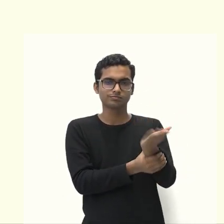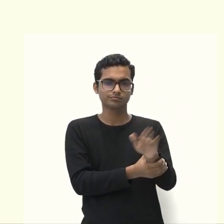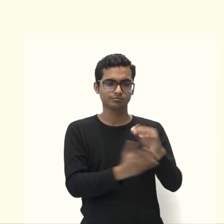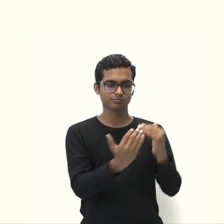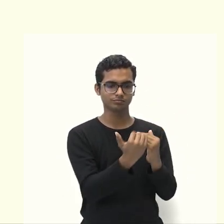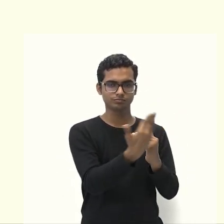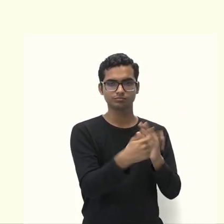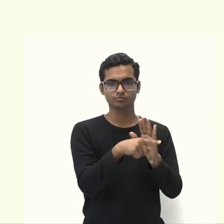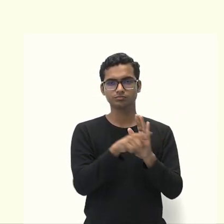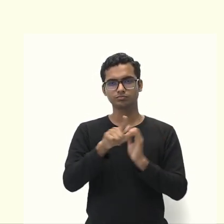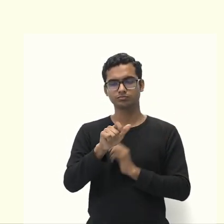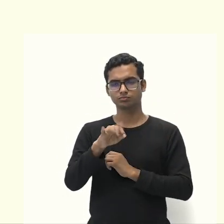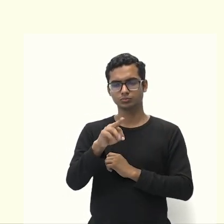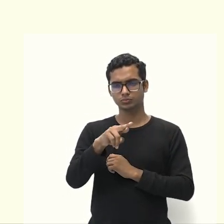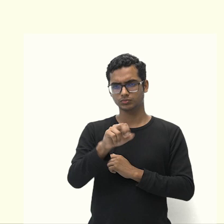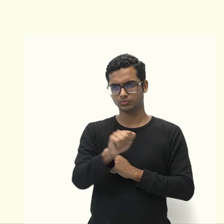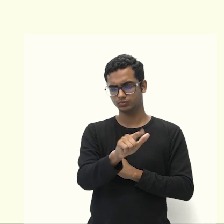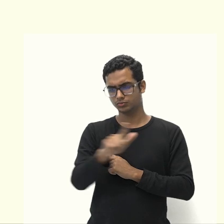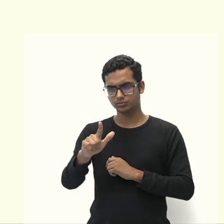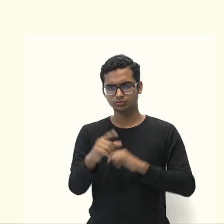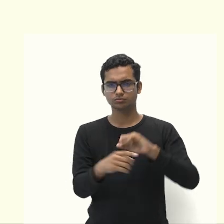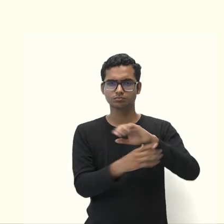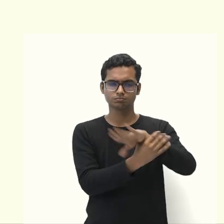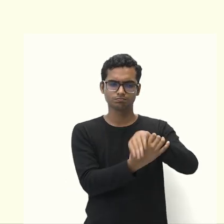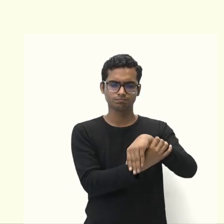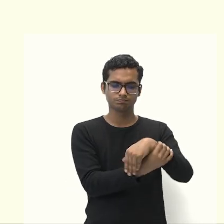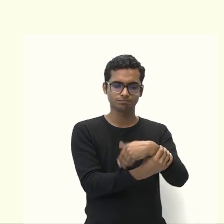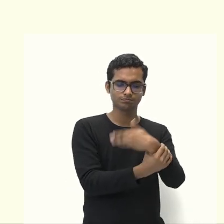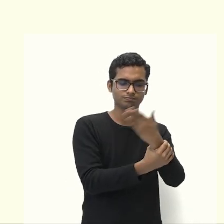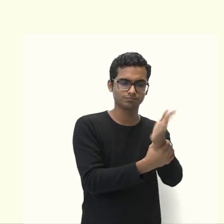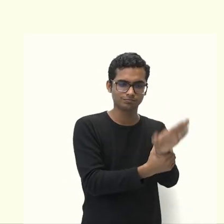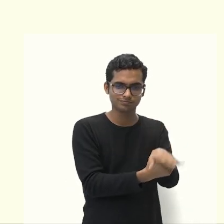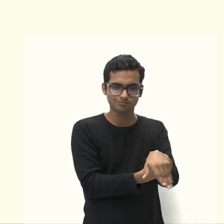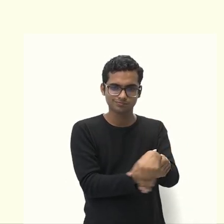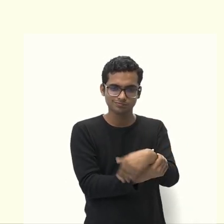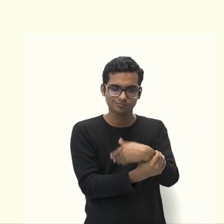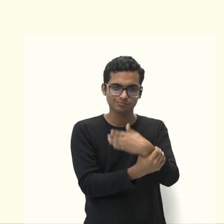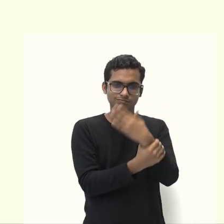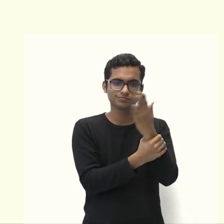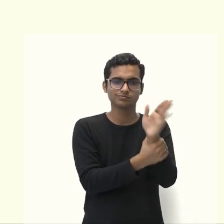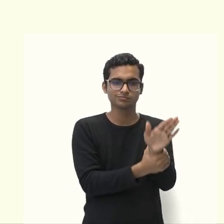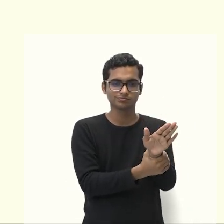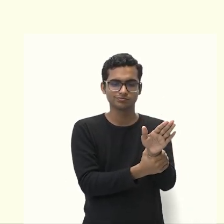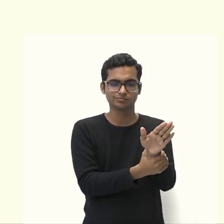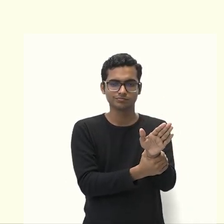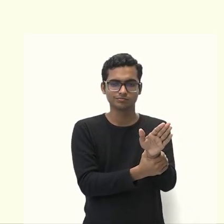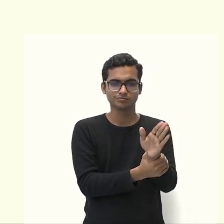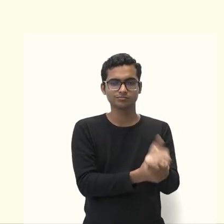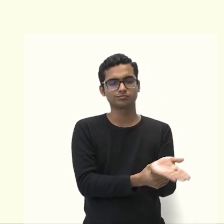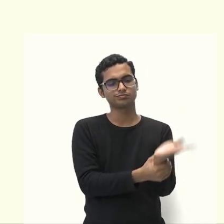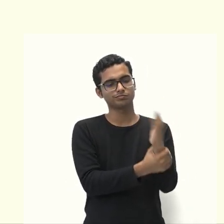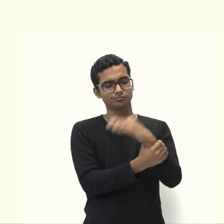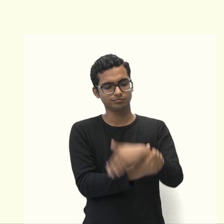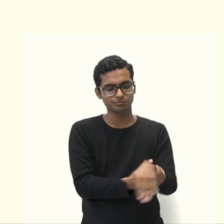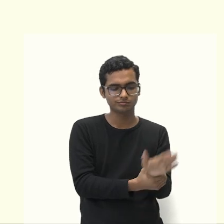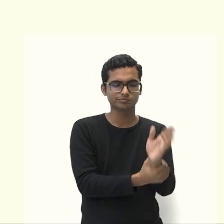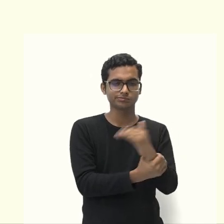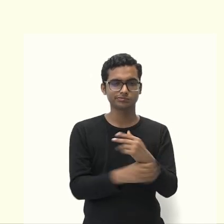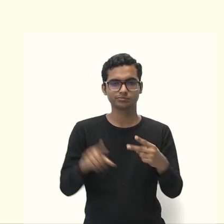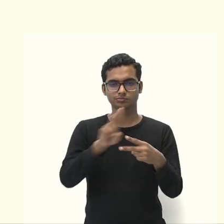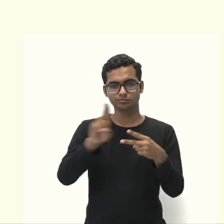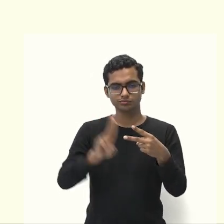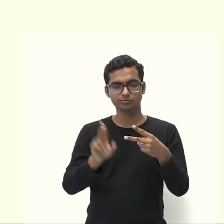movê-la para longe. Apesar de muito semelhantes, a rotação é diferente da abdução e